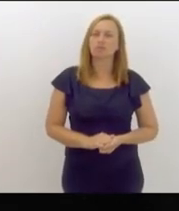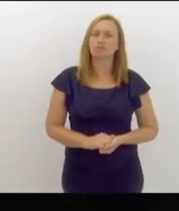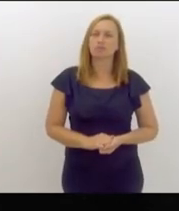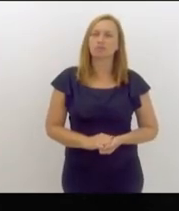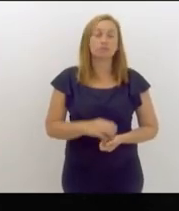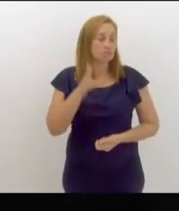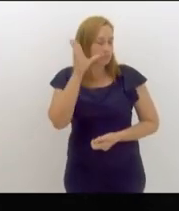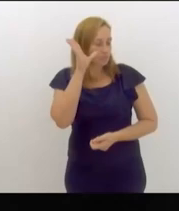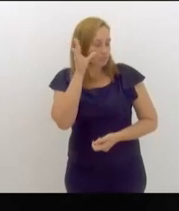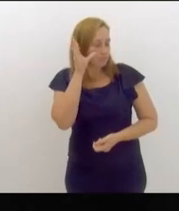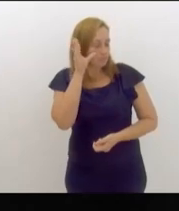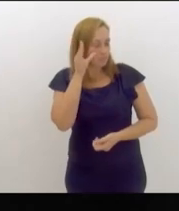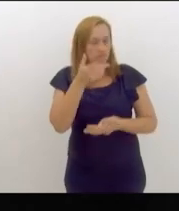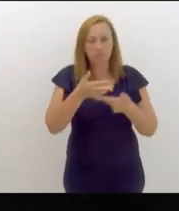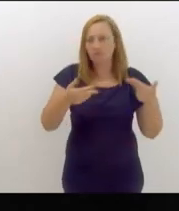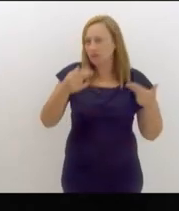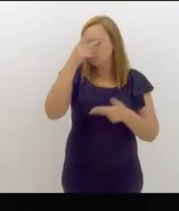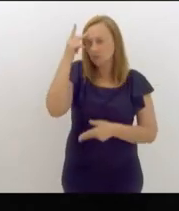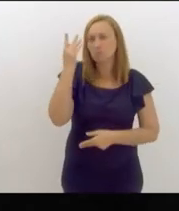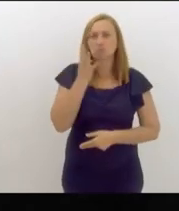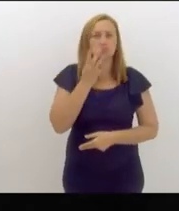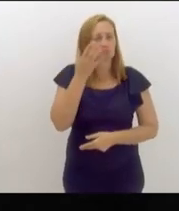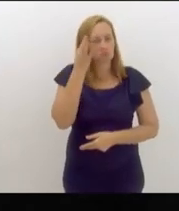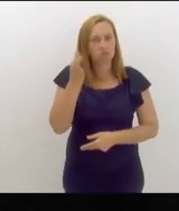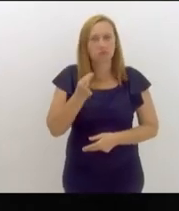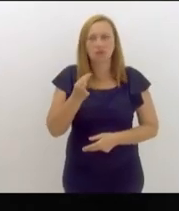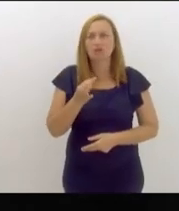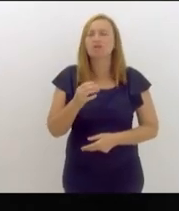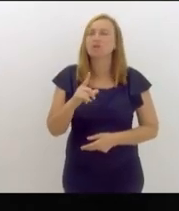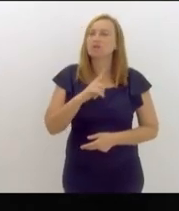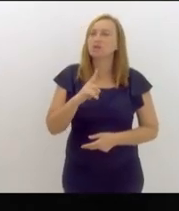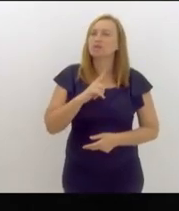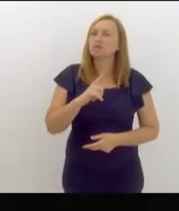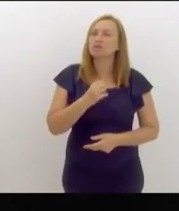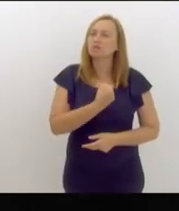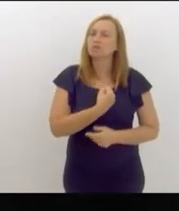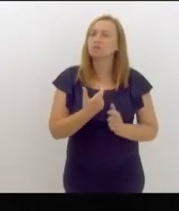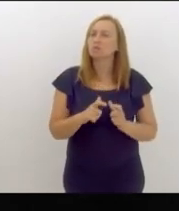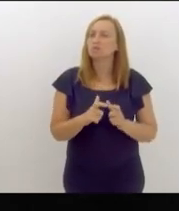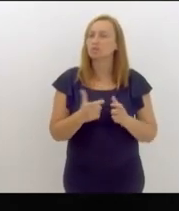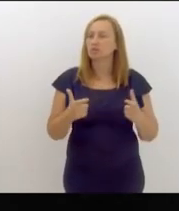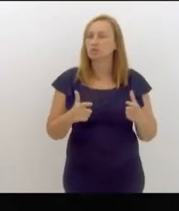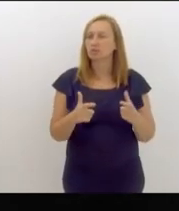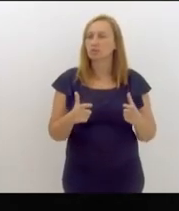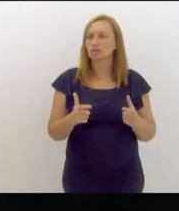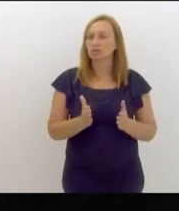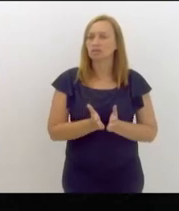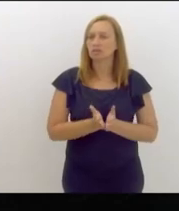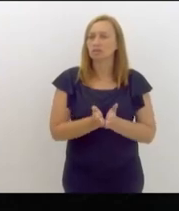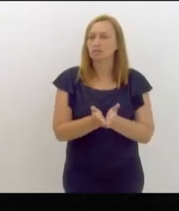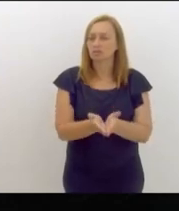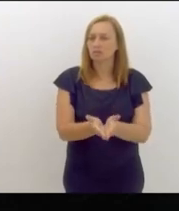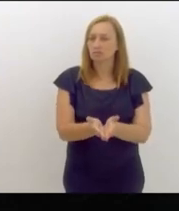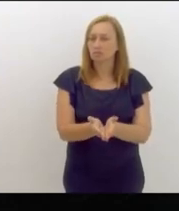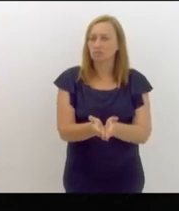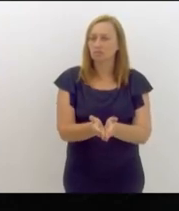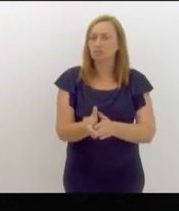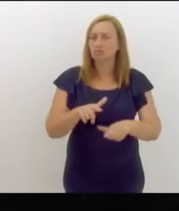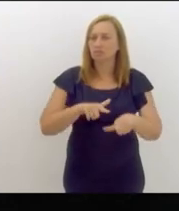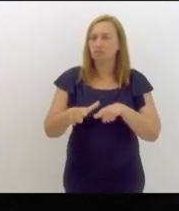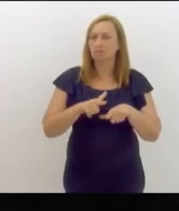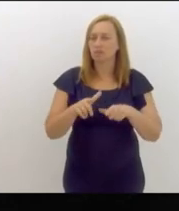curiosa e que muita gente não sabe que nós temos o maior sistema aquaviário do mundo e ainda assim